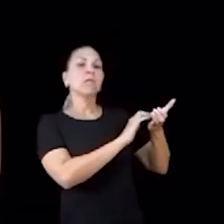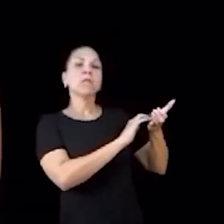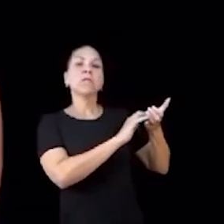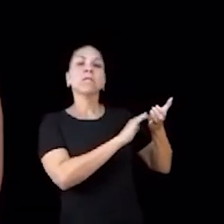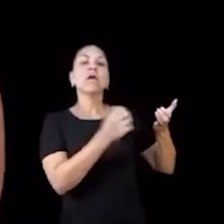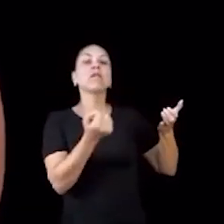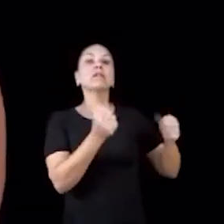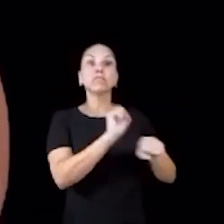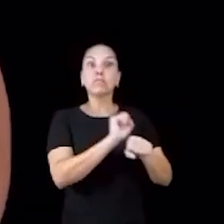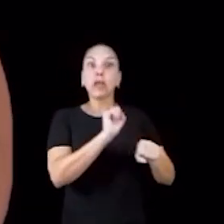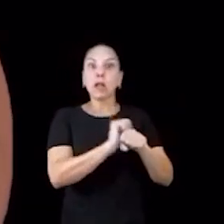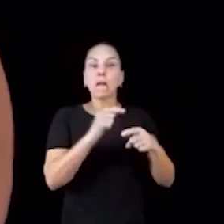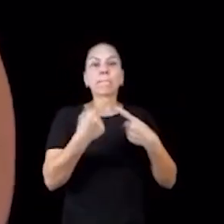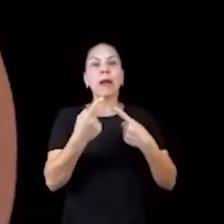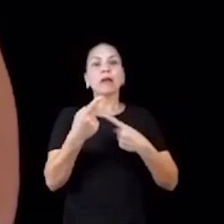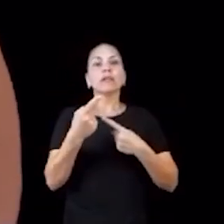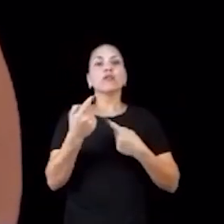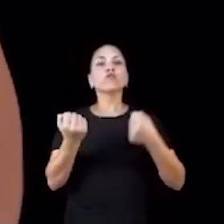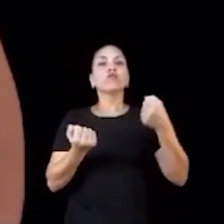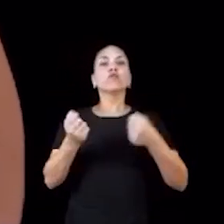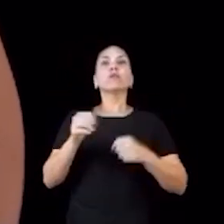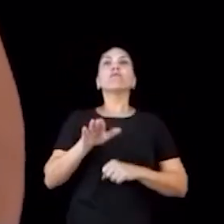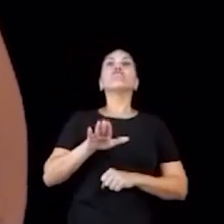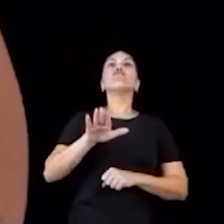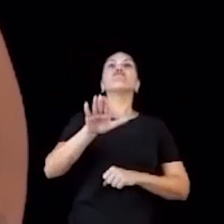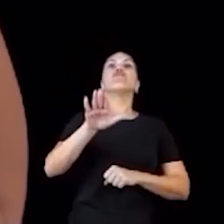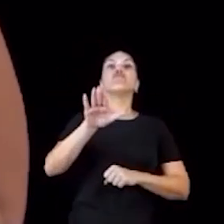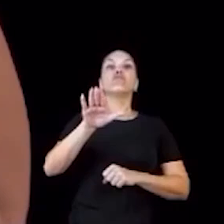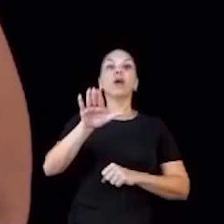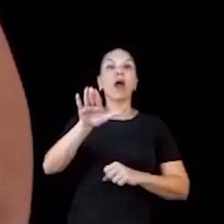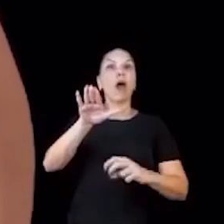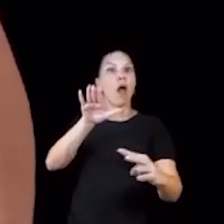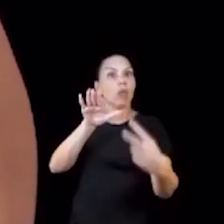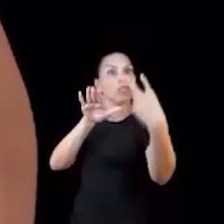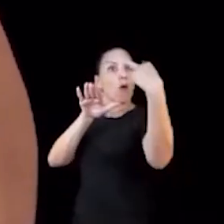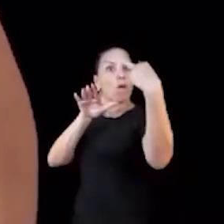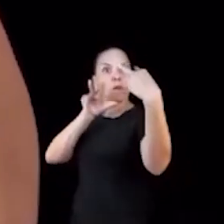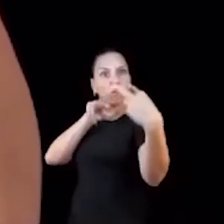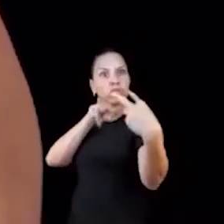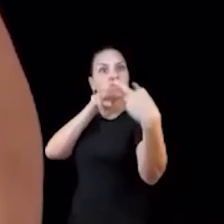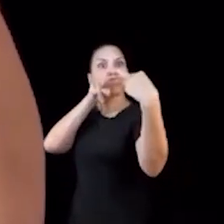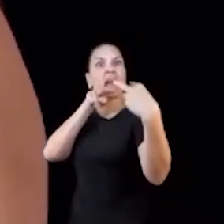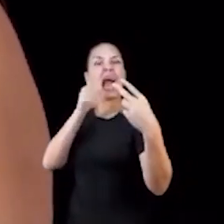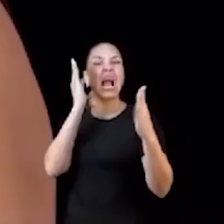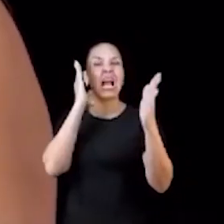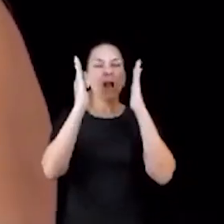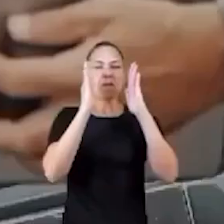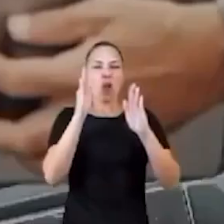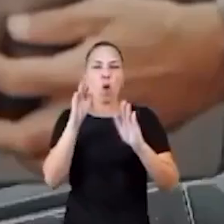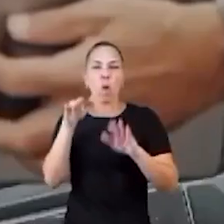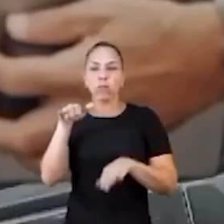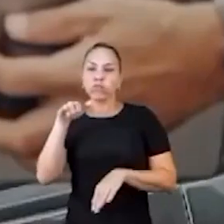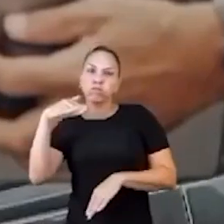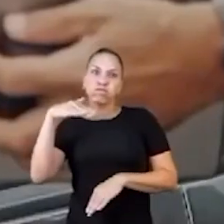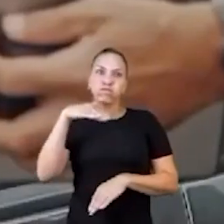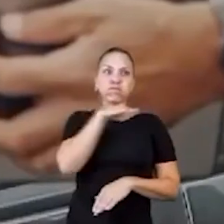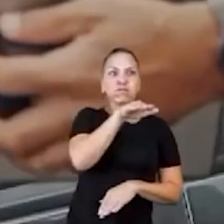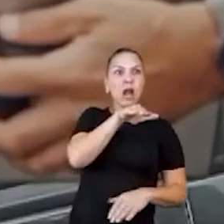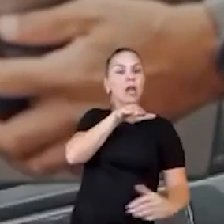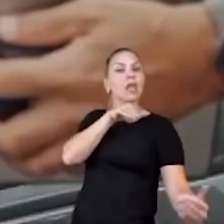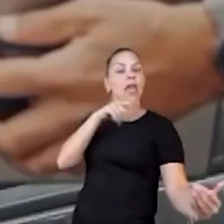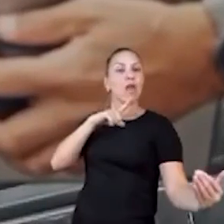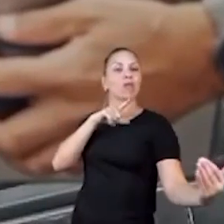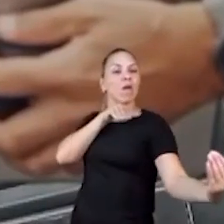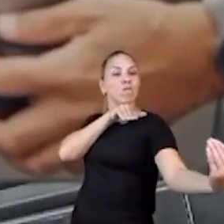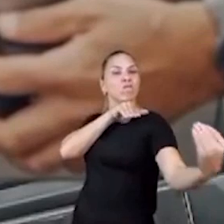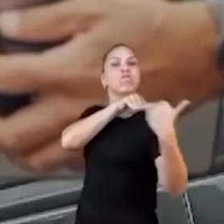estava esperando, só que ele tava nessa subida e ele não viu que tava vindo um caminhão na frente dele. Então ele jogou pro lado e me